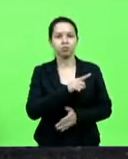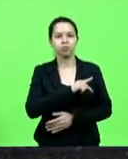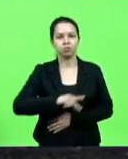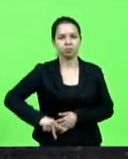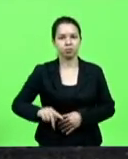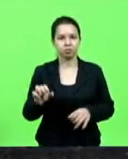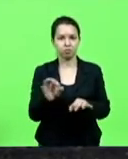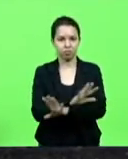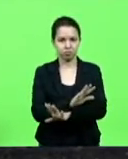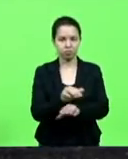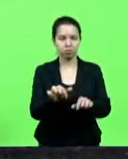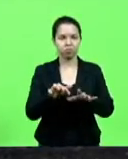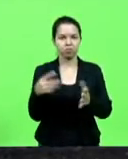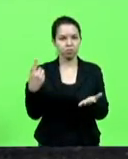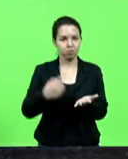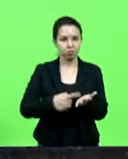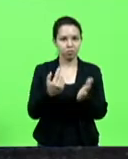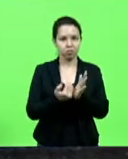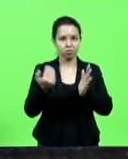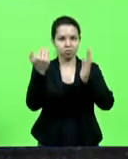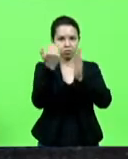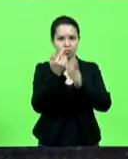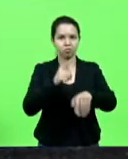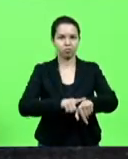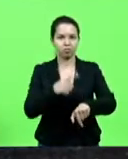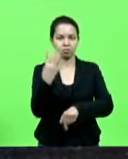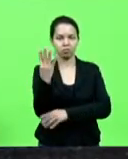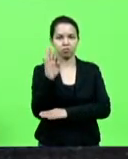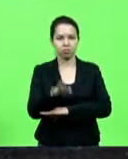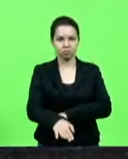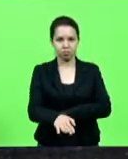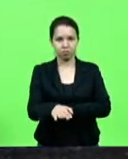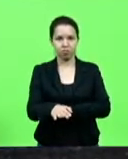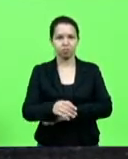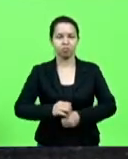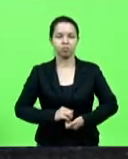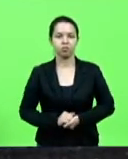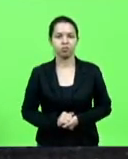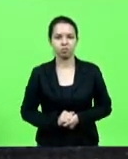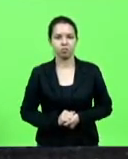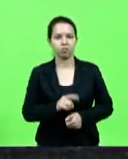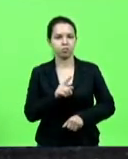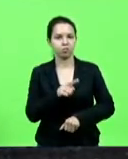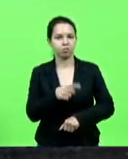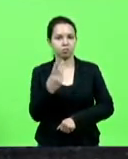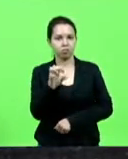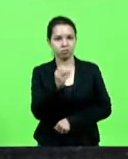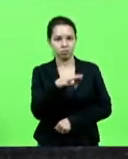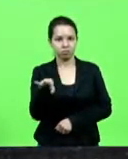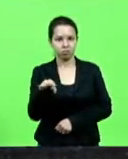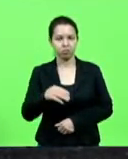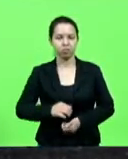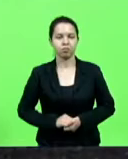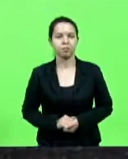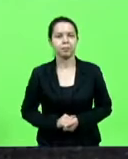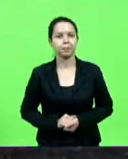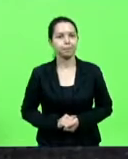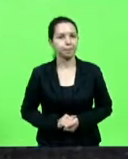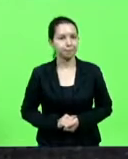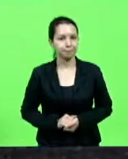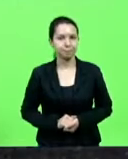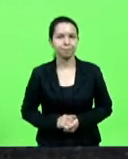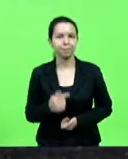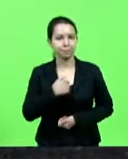sessão e convocou outra extraordinária para as 16 horas e 30 minutos. Para constar,